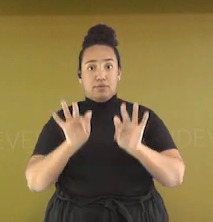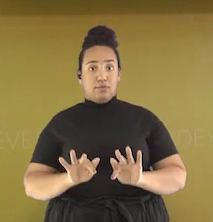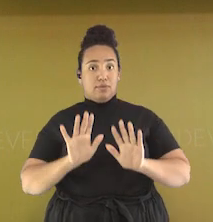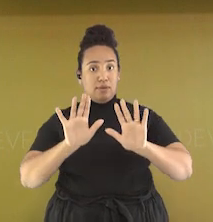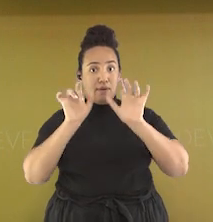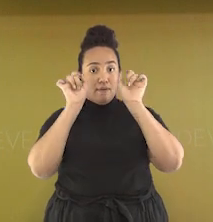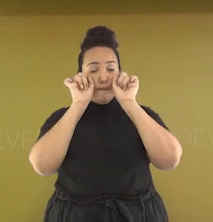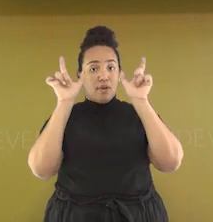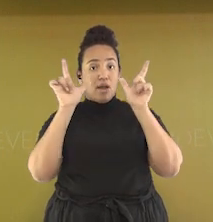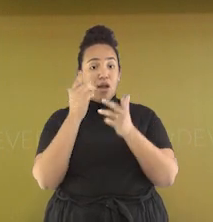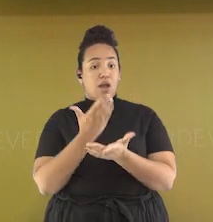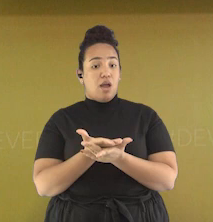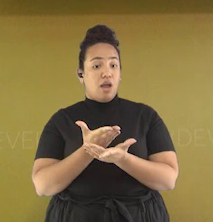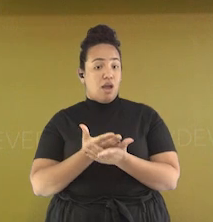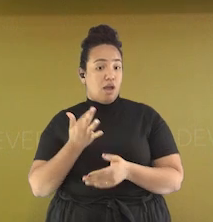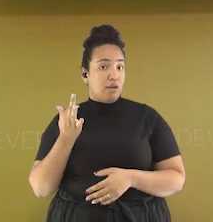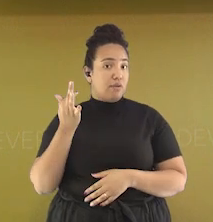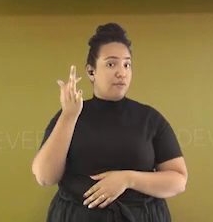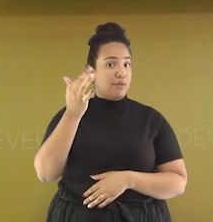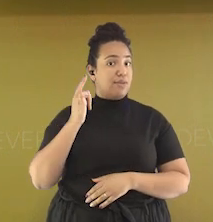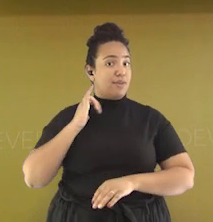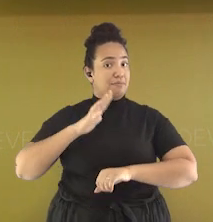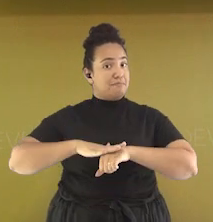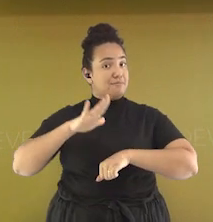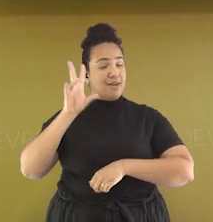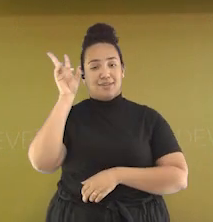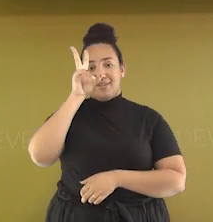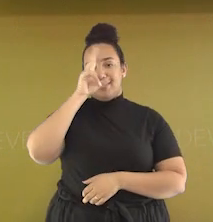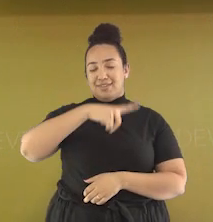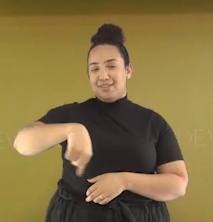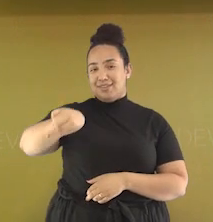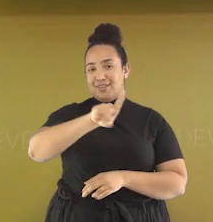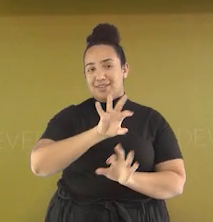ao fim, mas fique ligado, porque na próxima aula tem